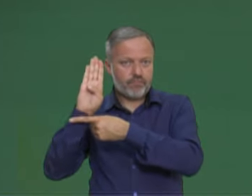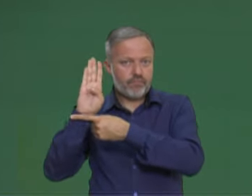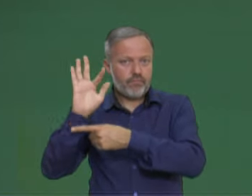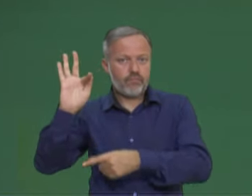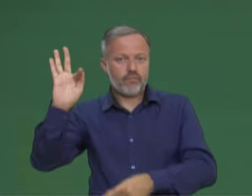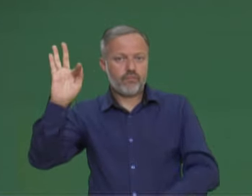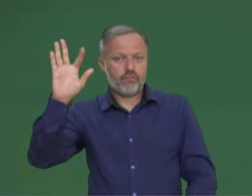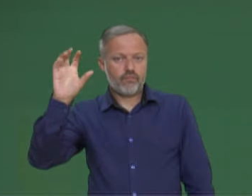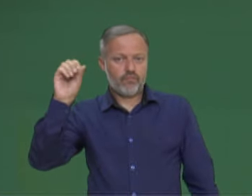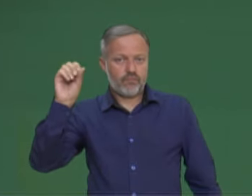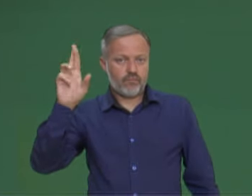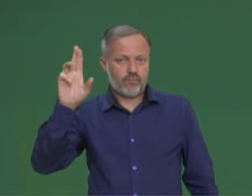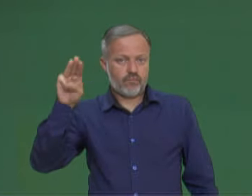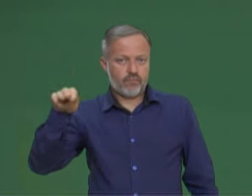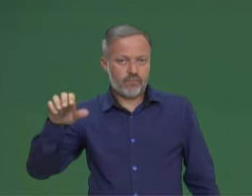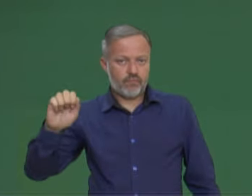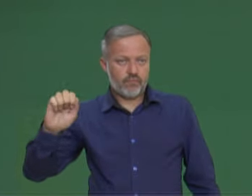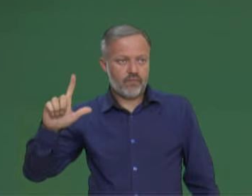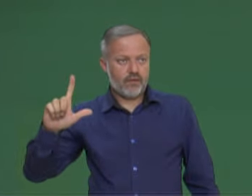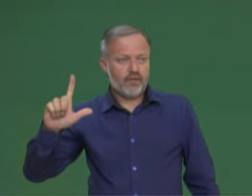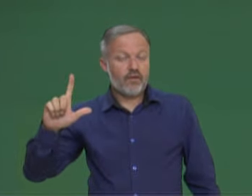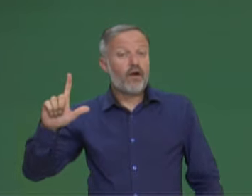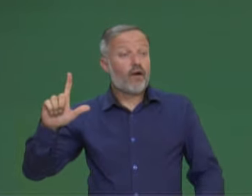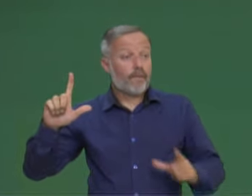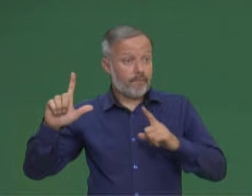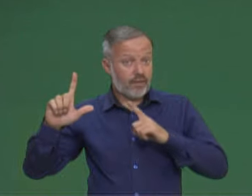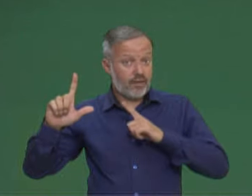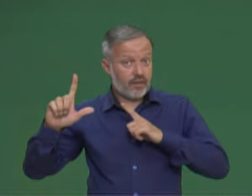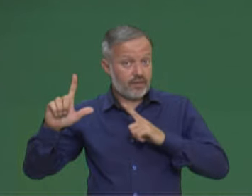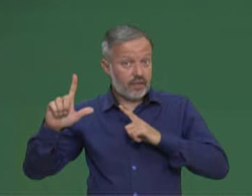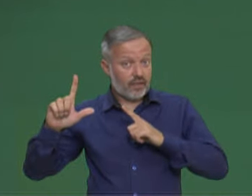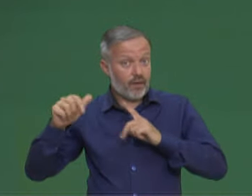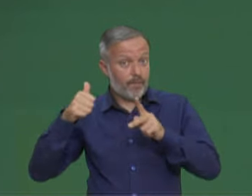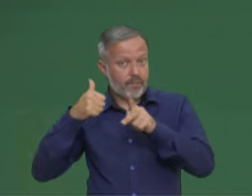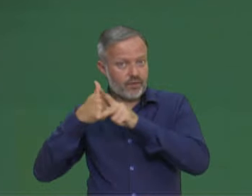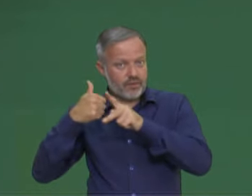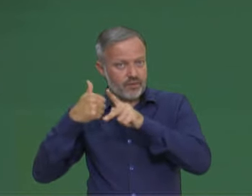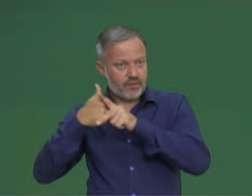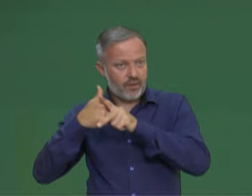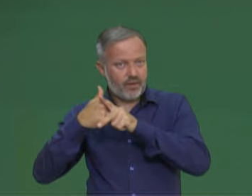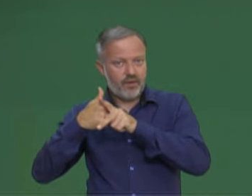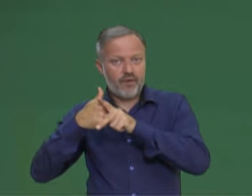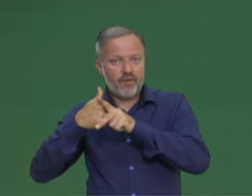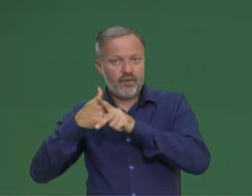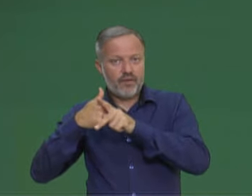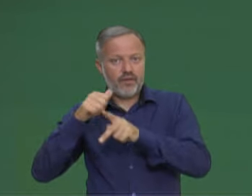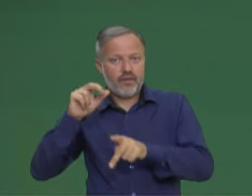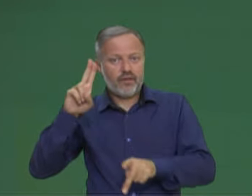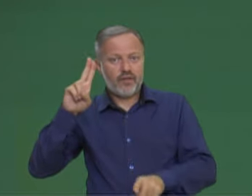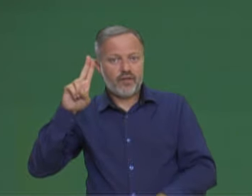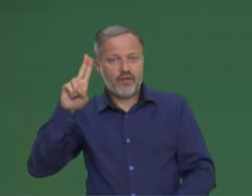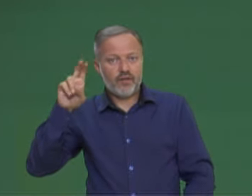formal, pues hay el empleo del pronombre personal usted. Vamos conferir